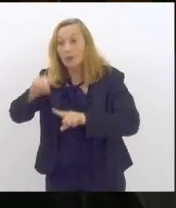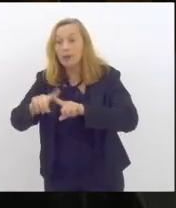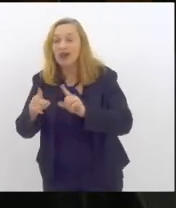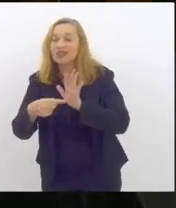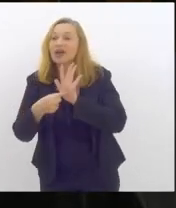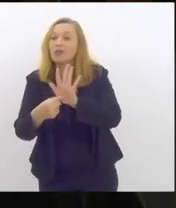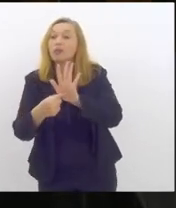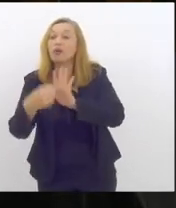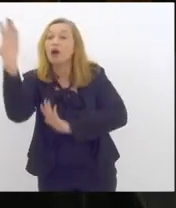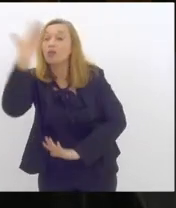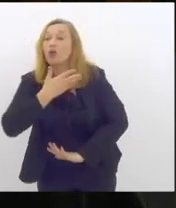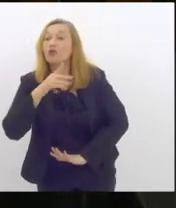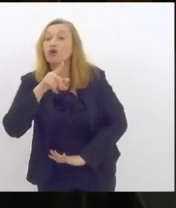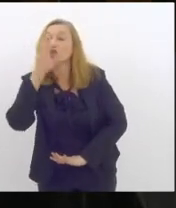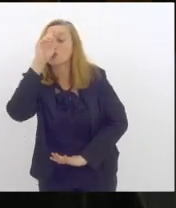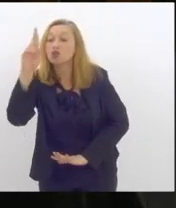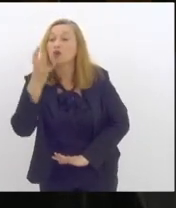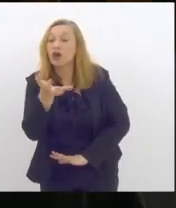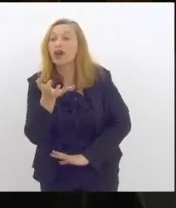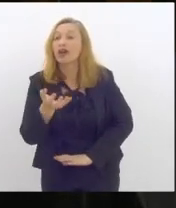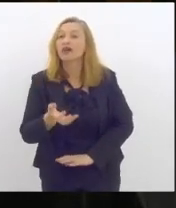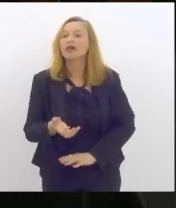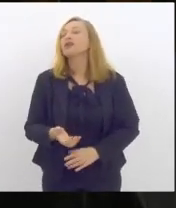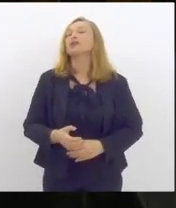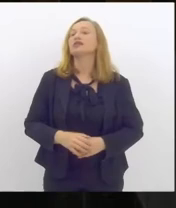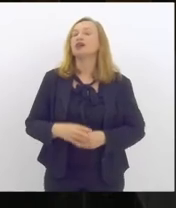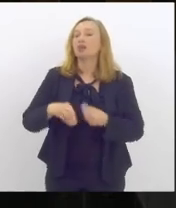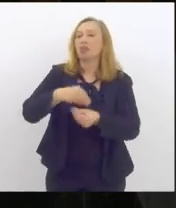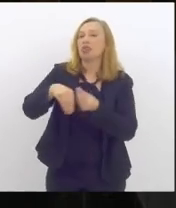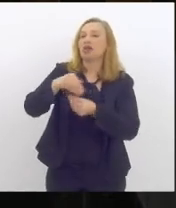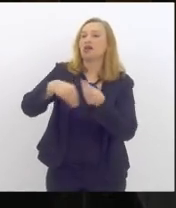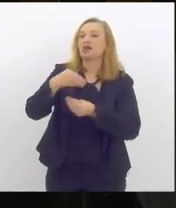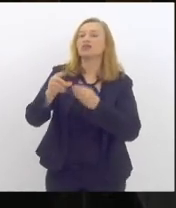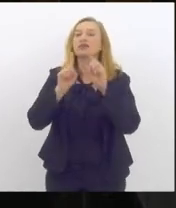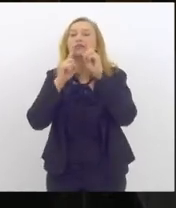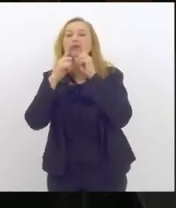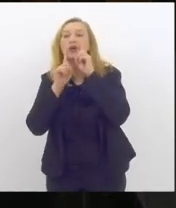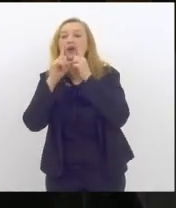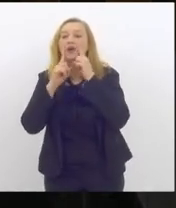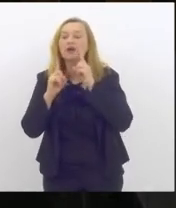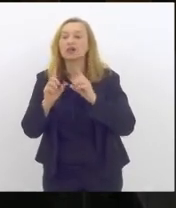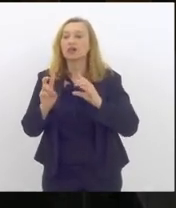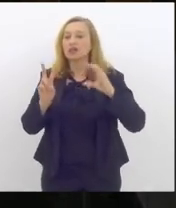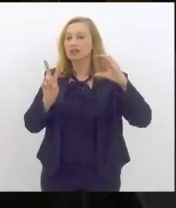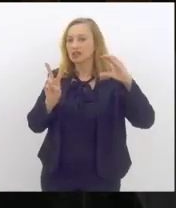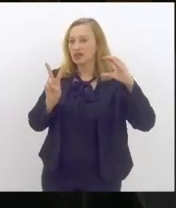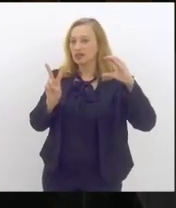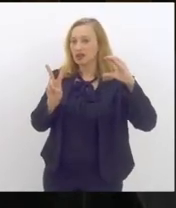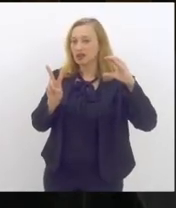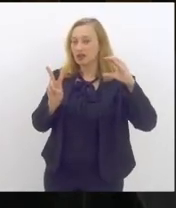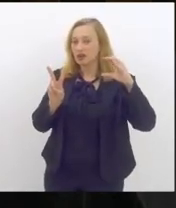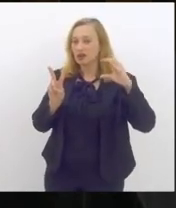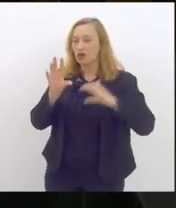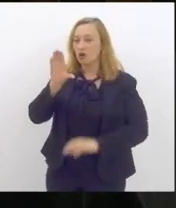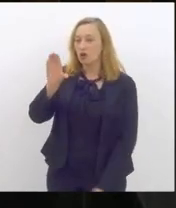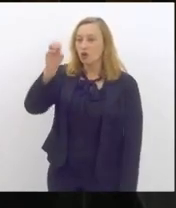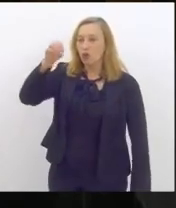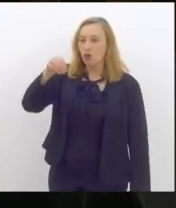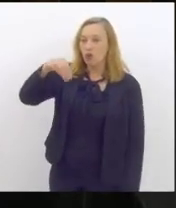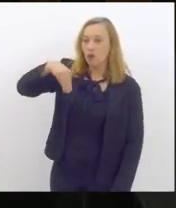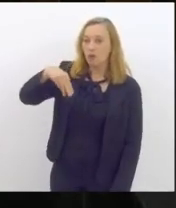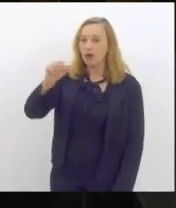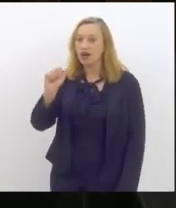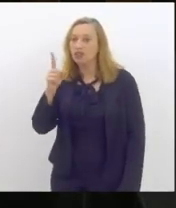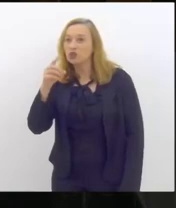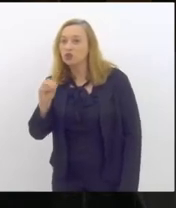aqui a prova que o senhor quer causar desordem em Maricá aqui ó a foto da sua